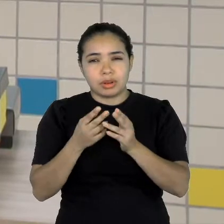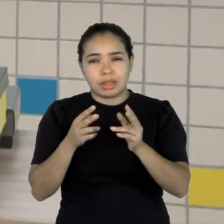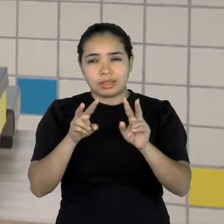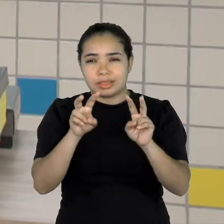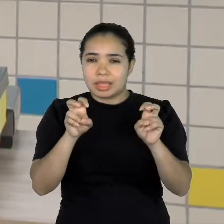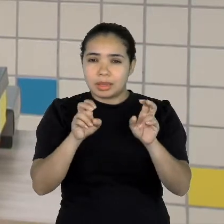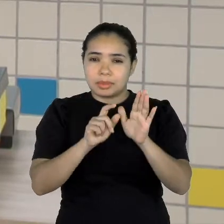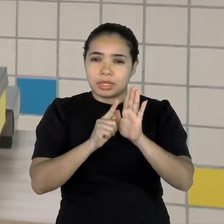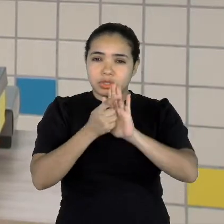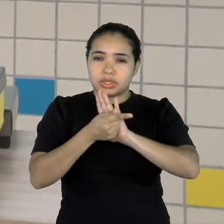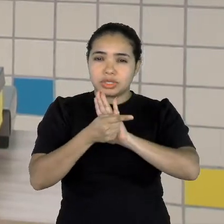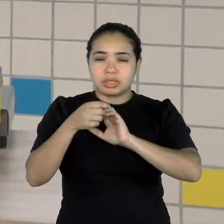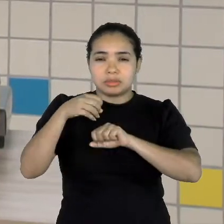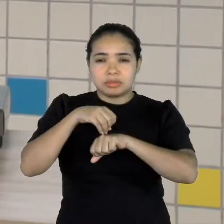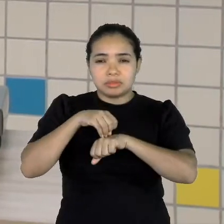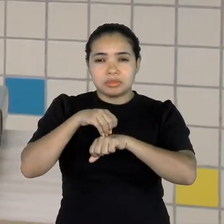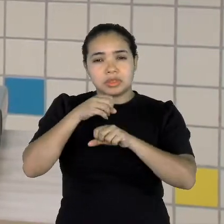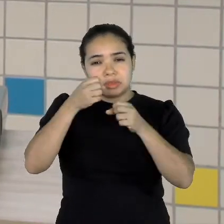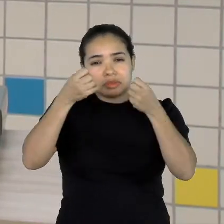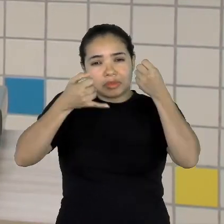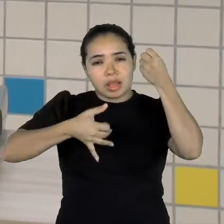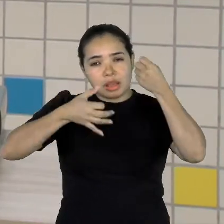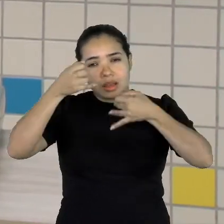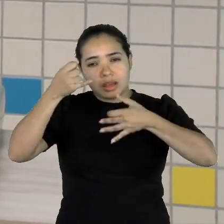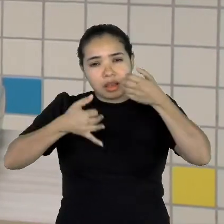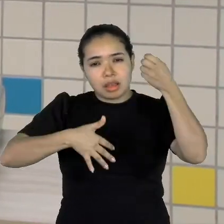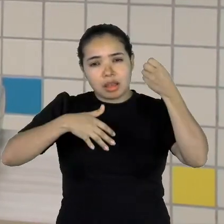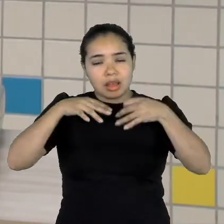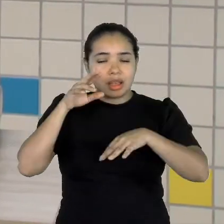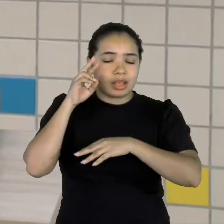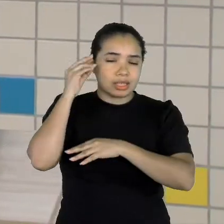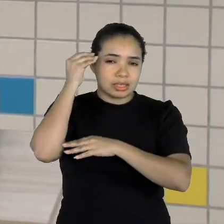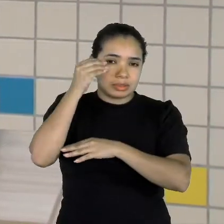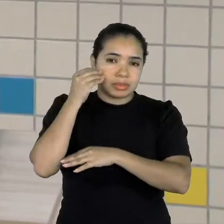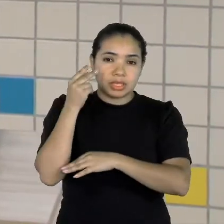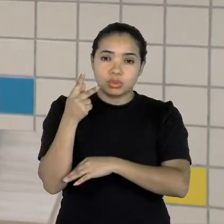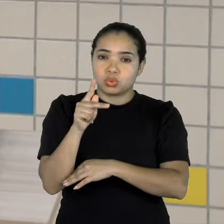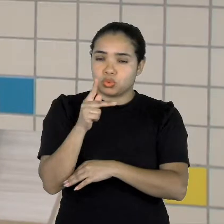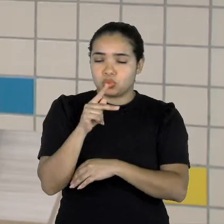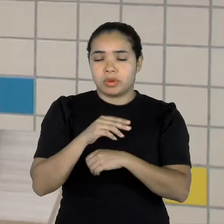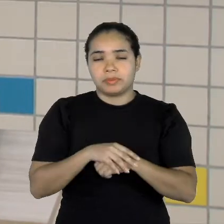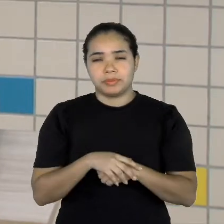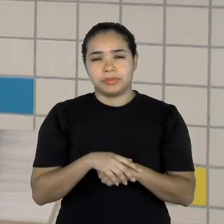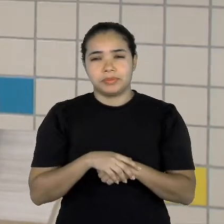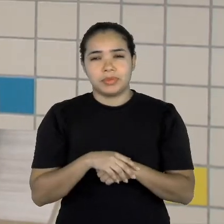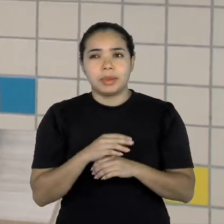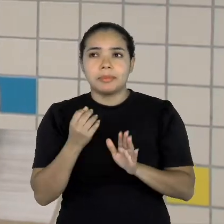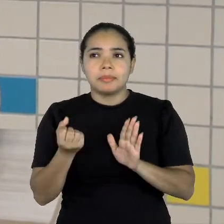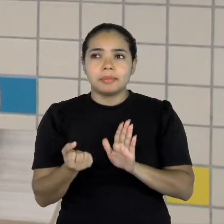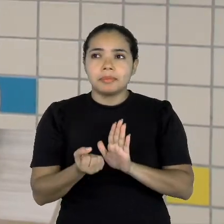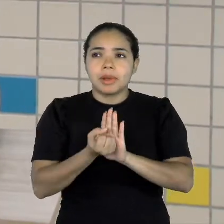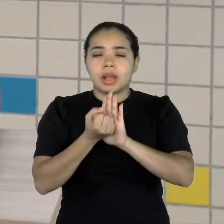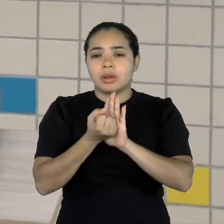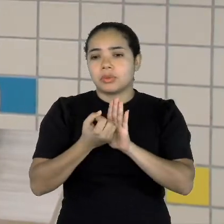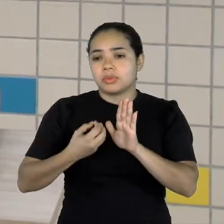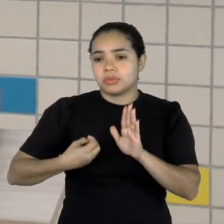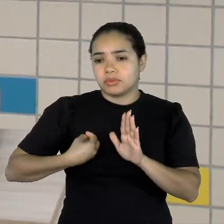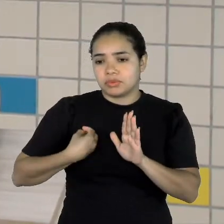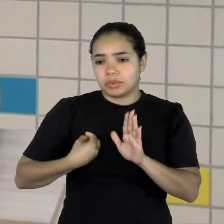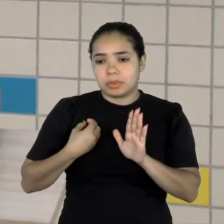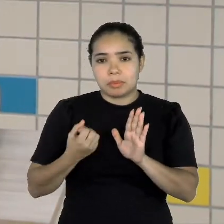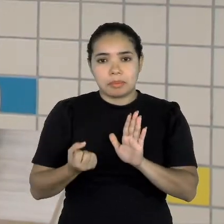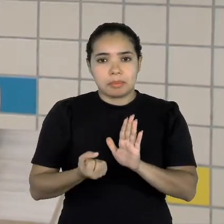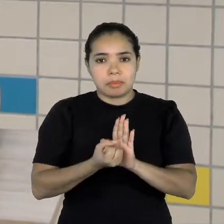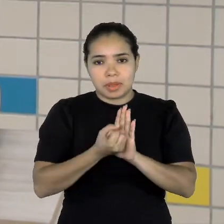fala relato de experiência. É falar da tua experiência, algo que marcou a tua vida, algo que marca a vida de